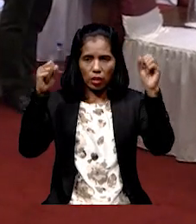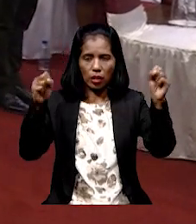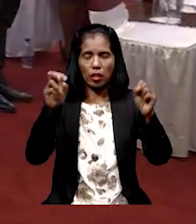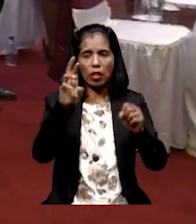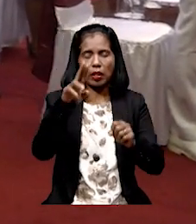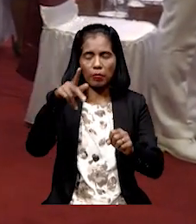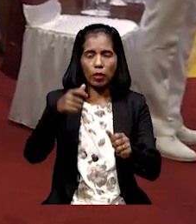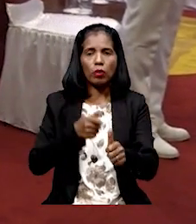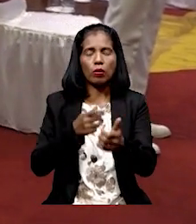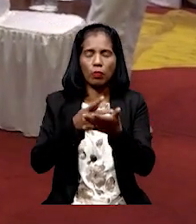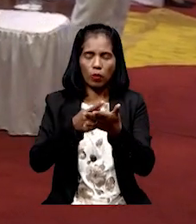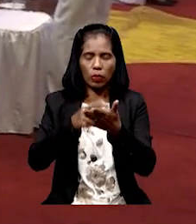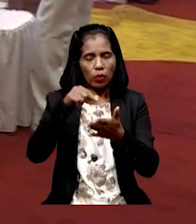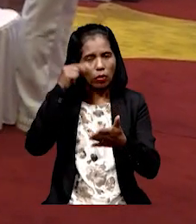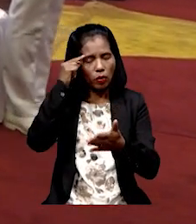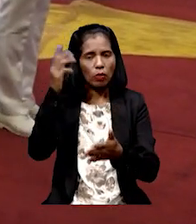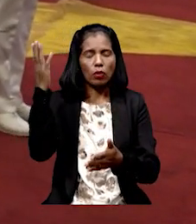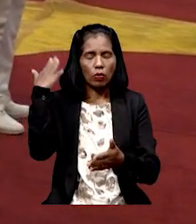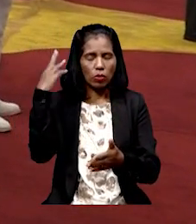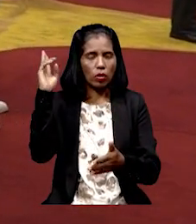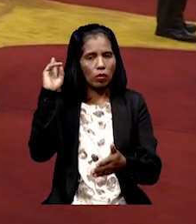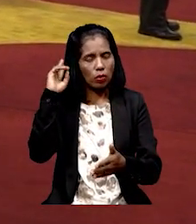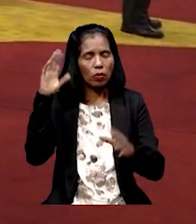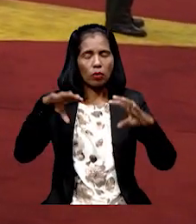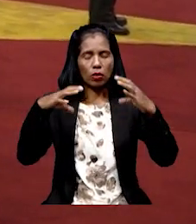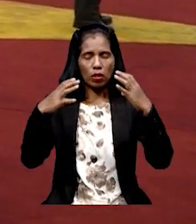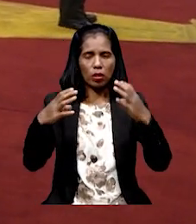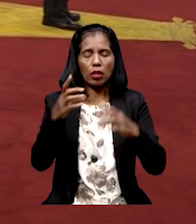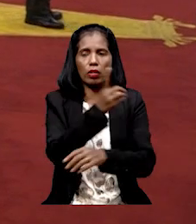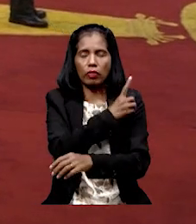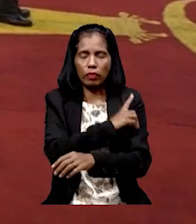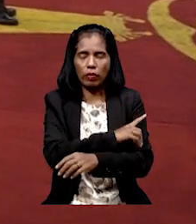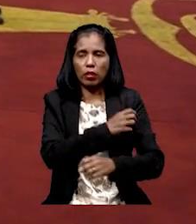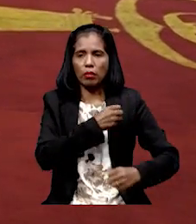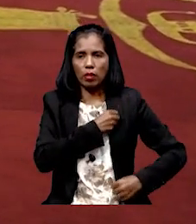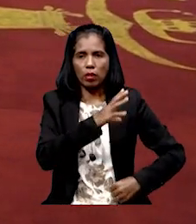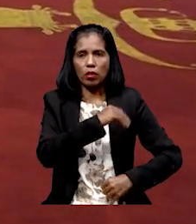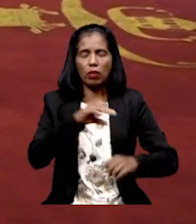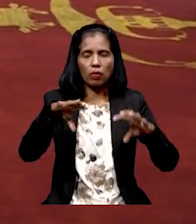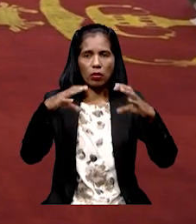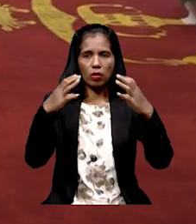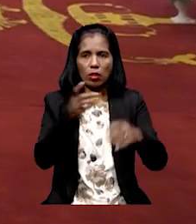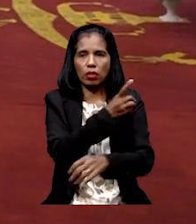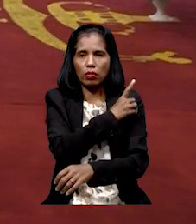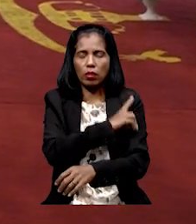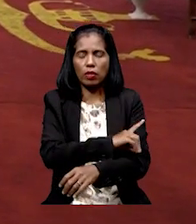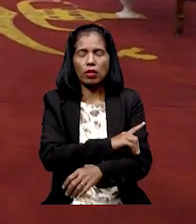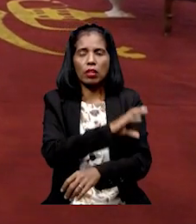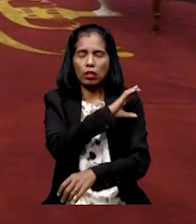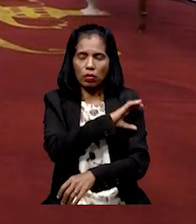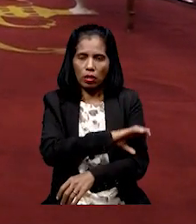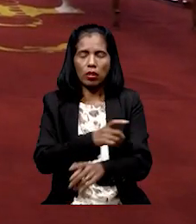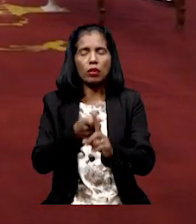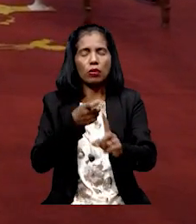proposta governo, nebe antes, né, Ronaulo Conselho Superior Defesa Militar, no Conselho Superior Defesa Segurança, leu-se